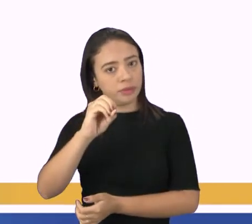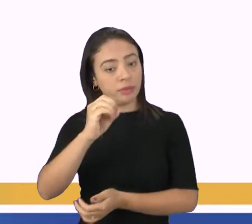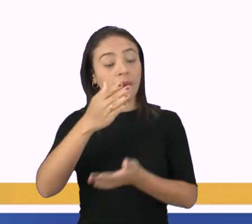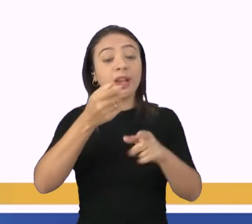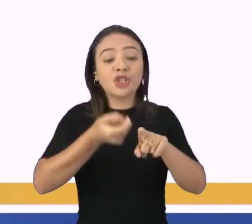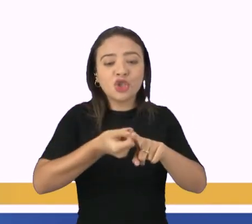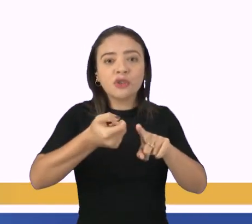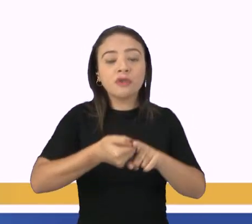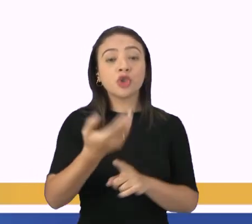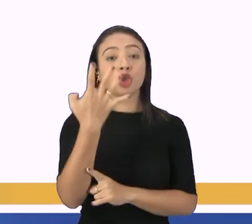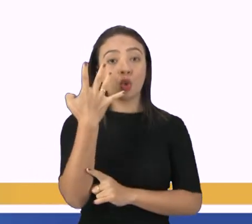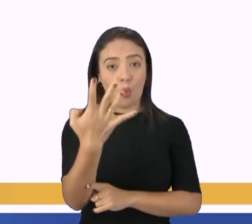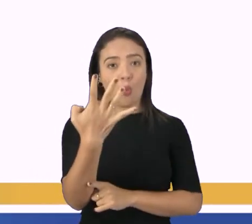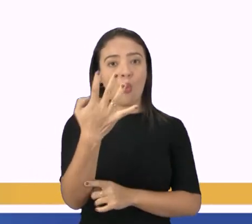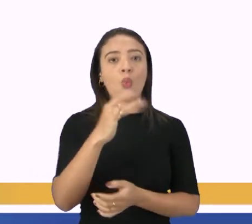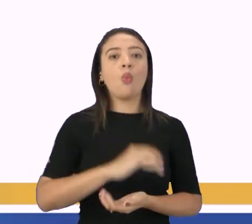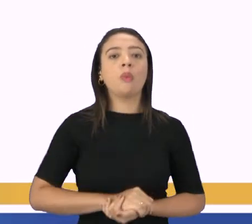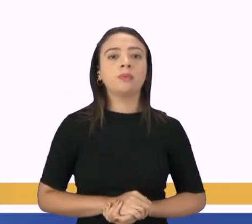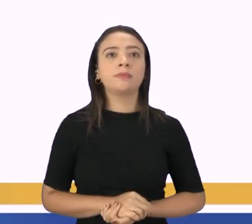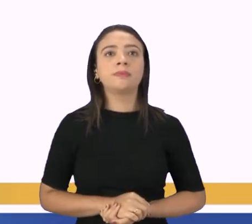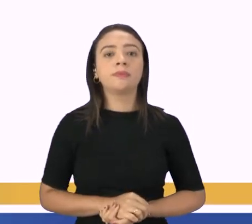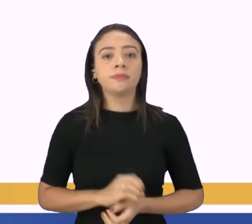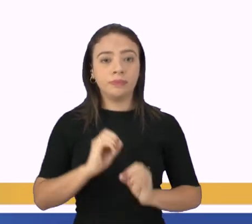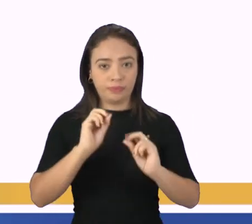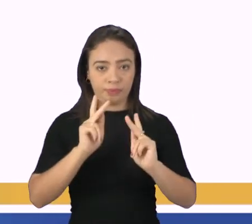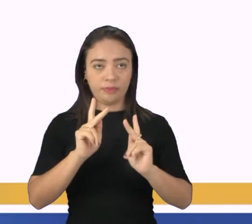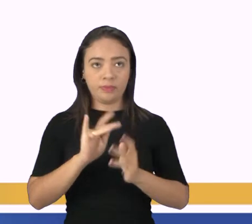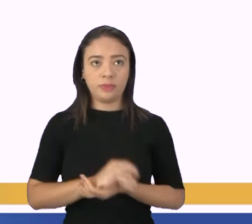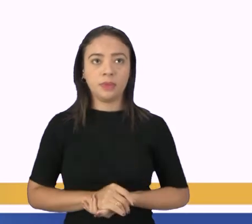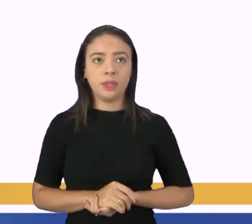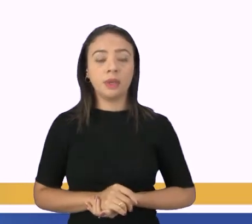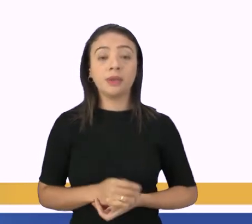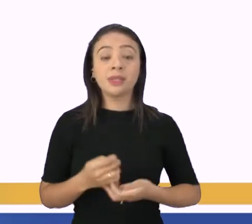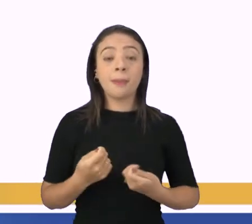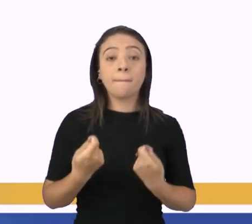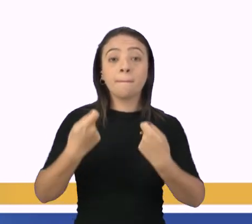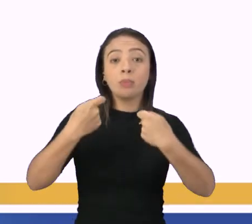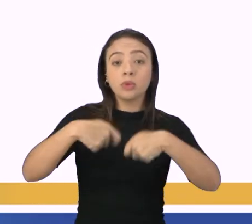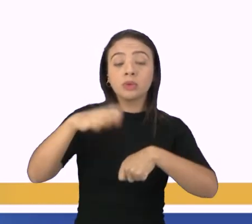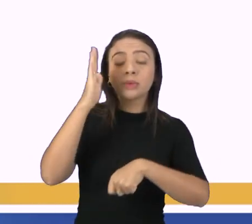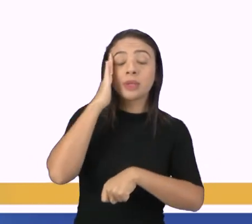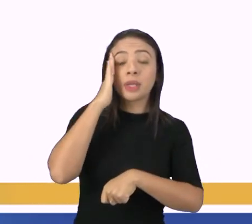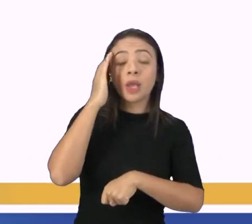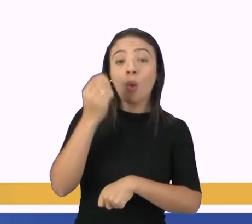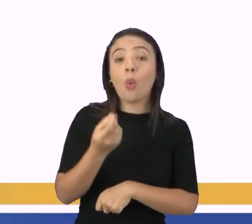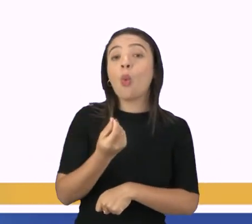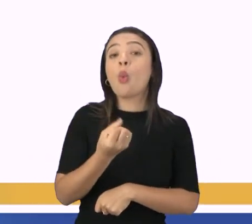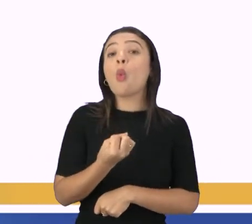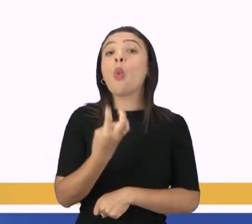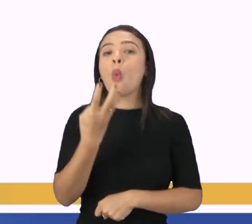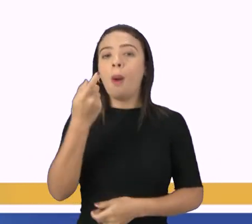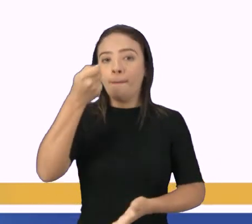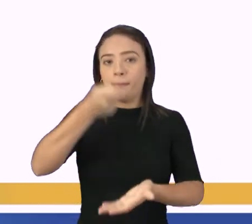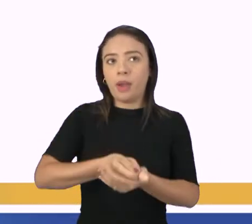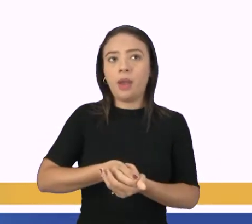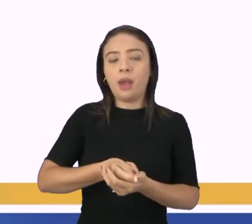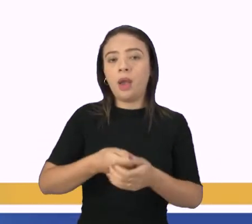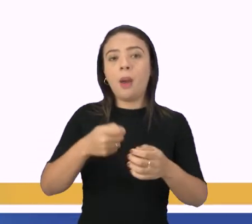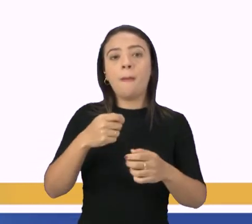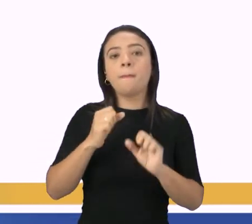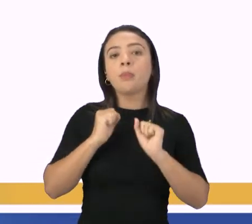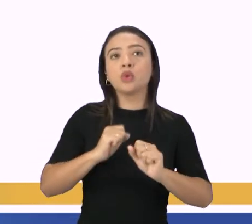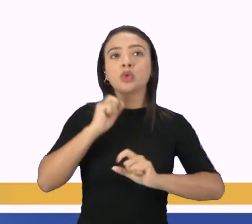4 parcelas, em 4 prestações. Ok? Para mim saber o valor dessa prestação, eu poderia simplesmente dividir